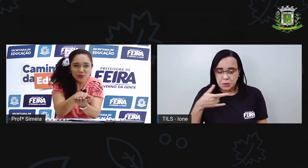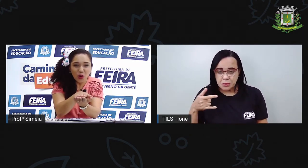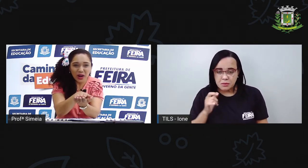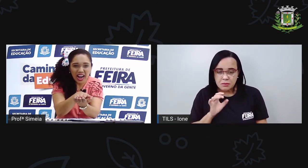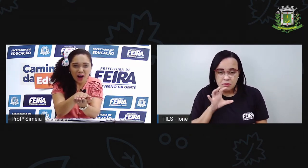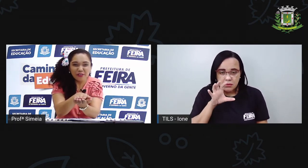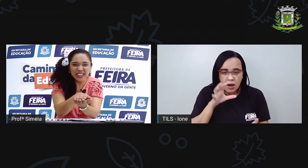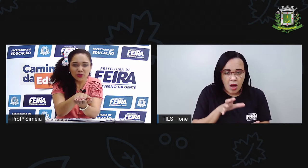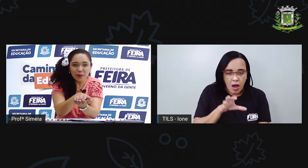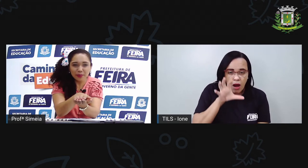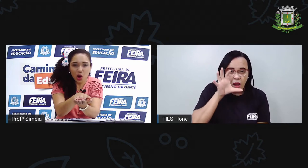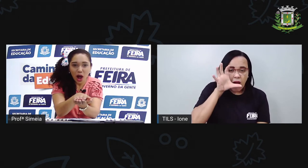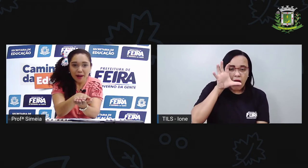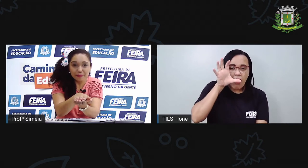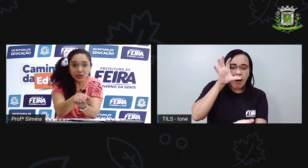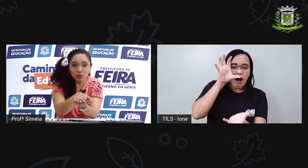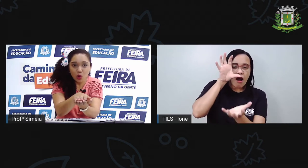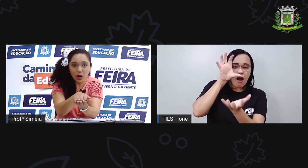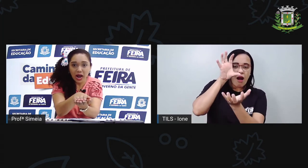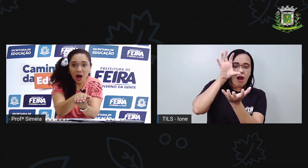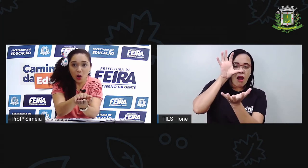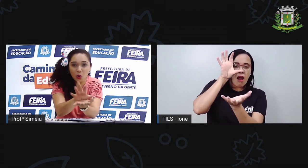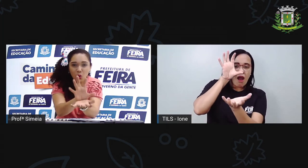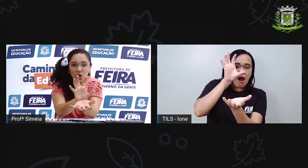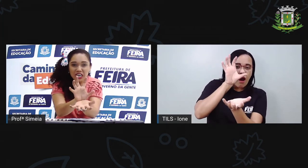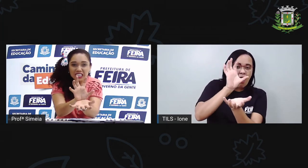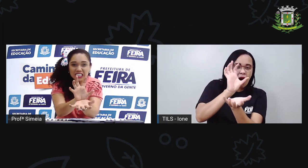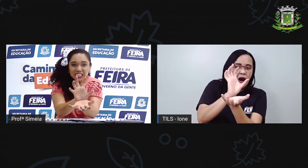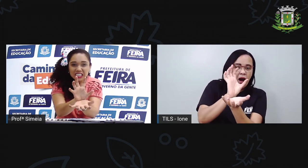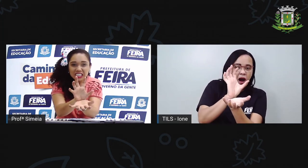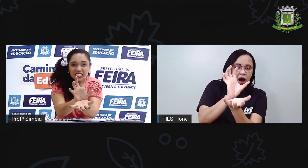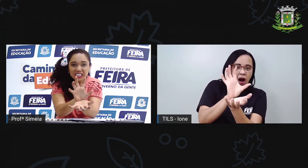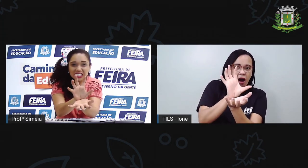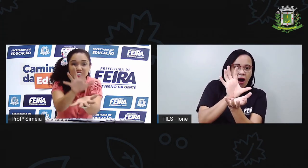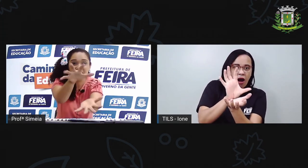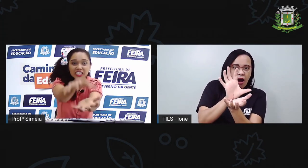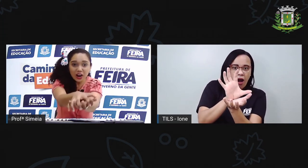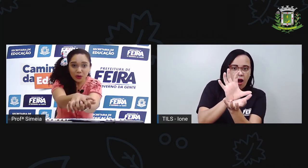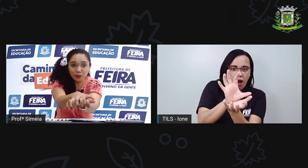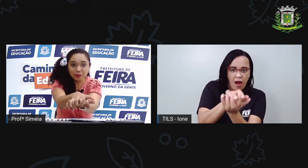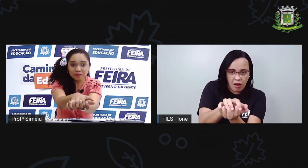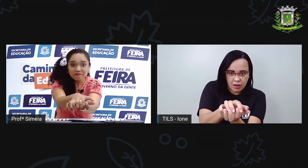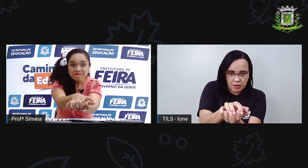abriu um Bocão faz com a prova av1 balcão e